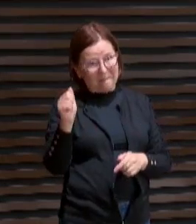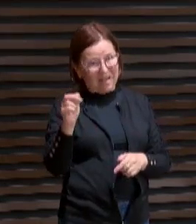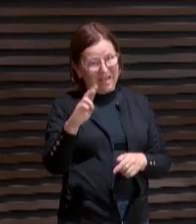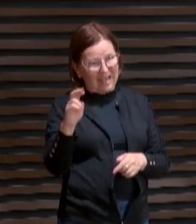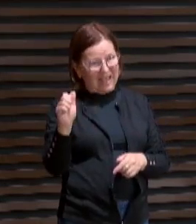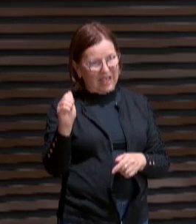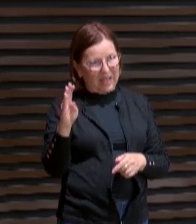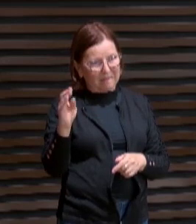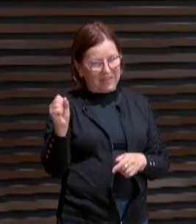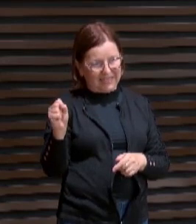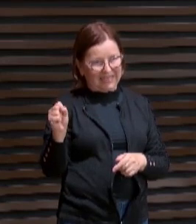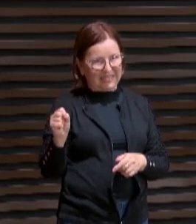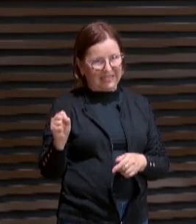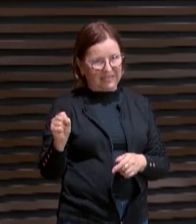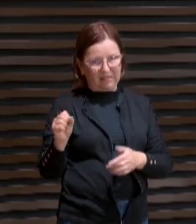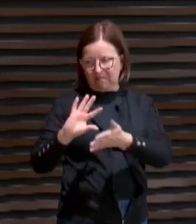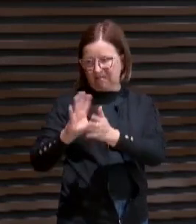Barrabás, o bandido.